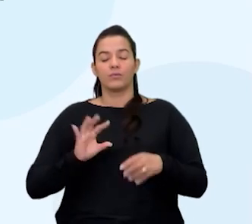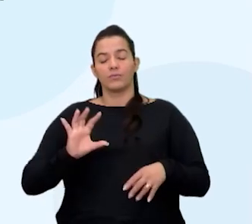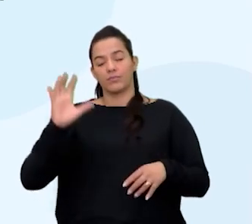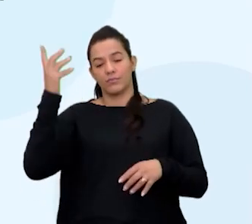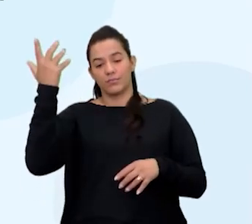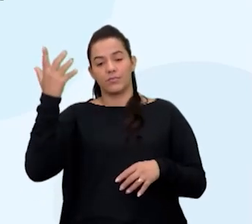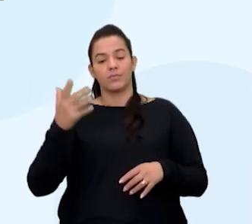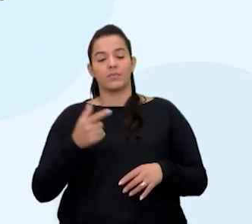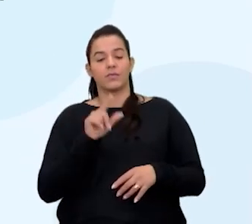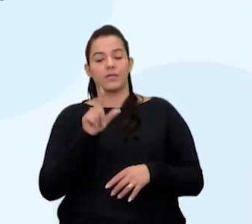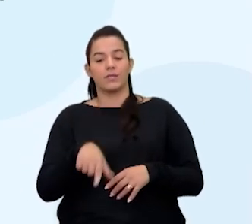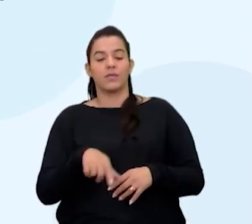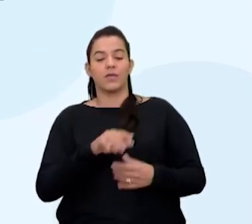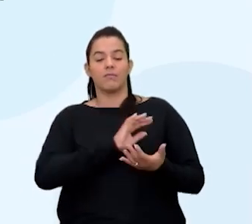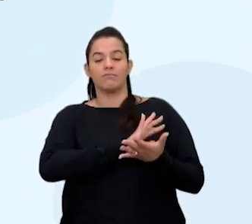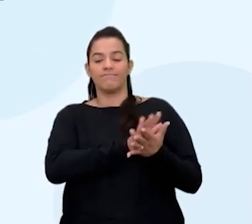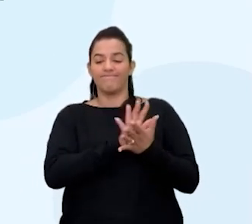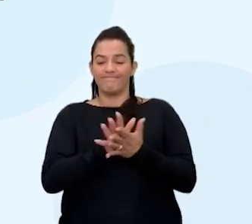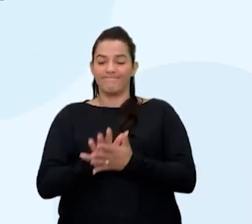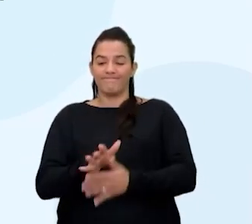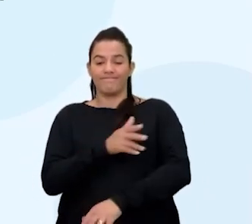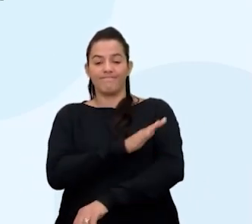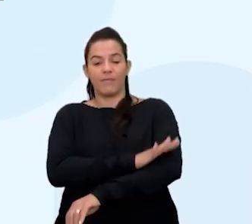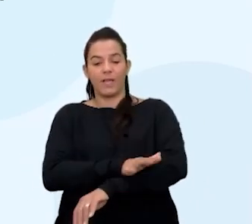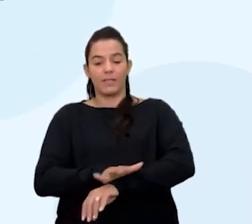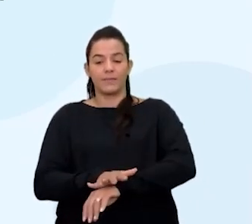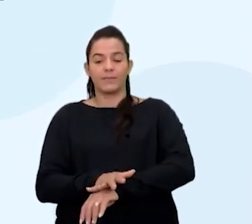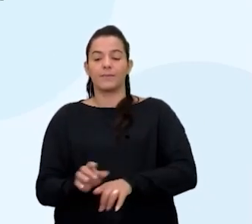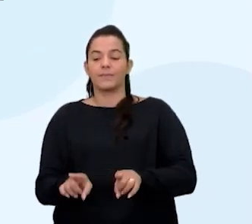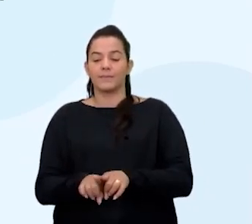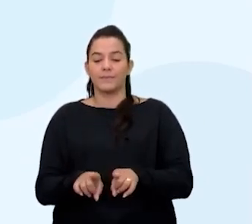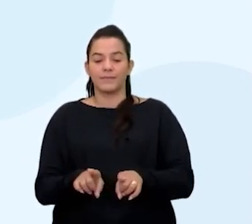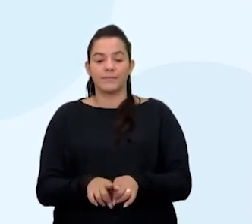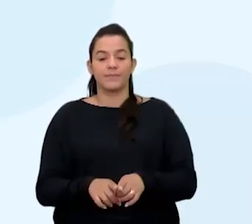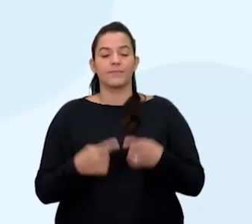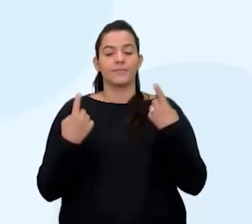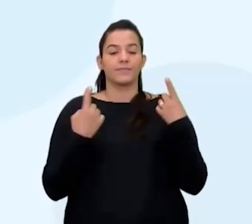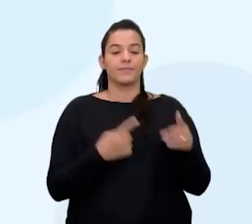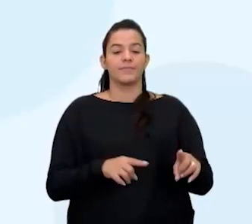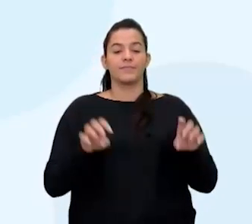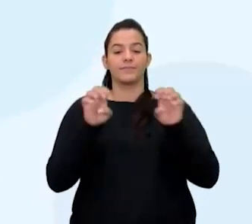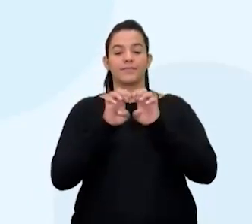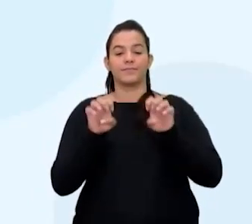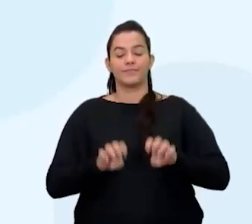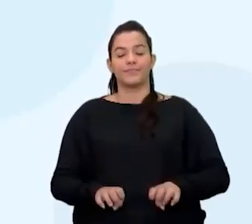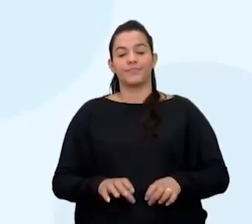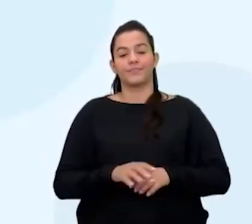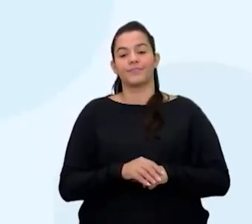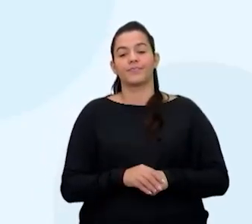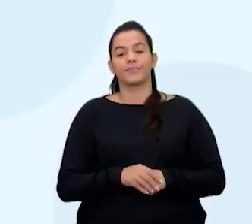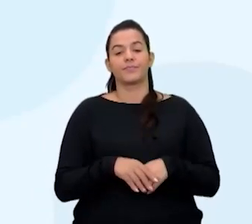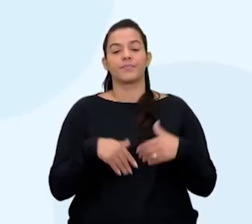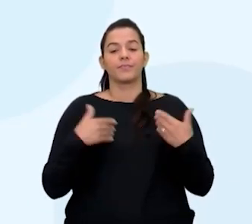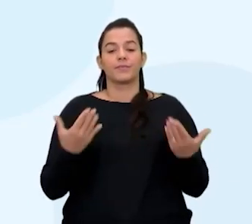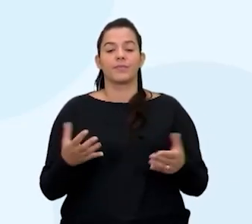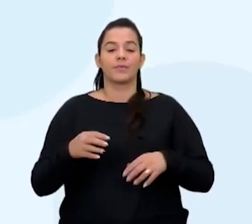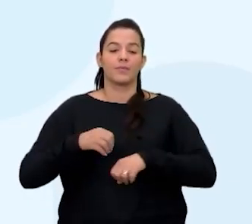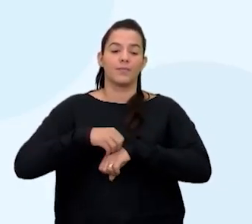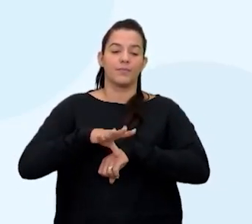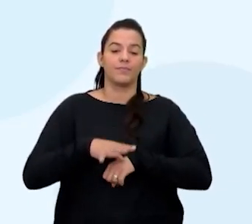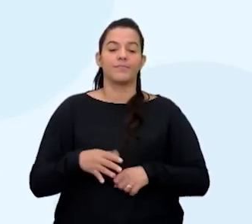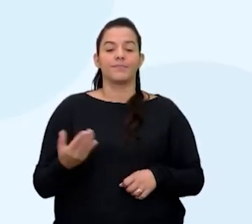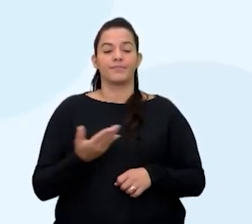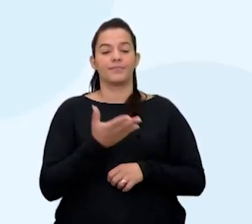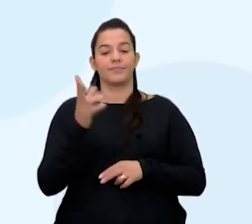que é a xenofobia, né, e o racismo estrutural. Gente, deixo aqui para vocês